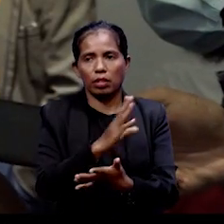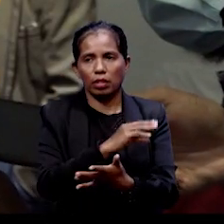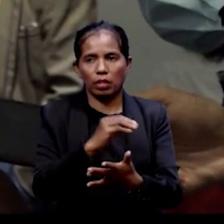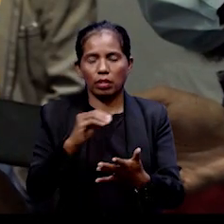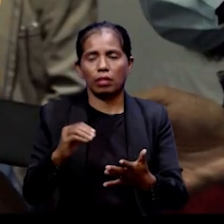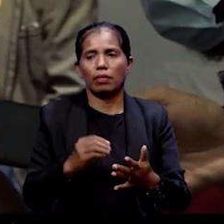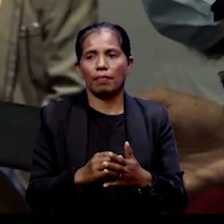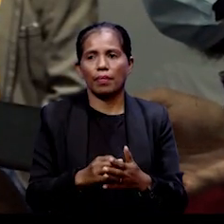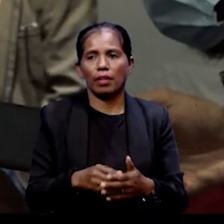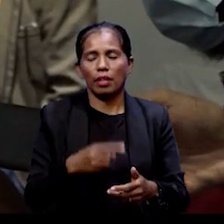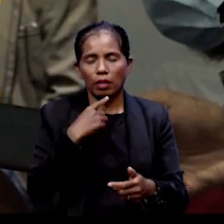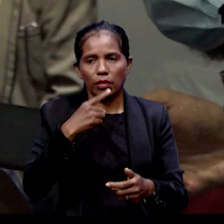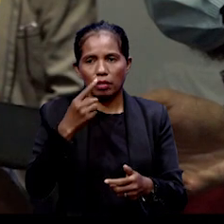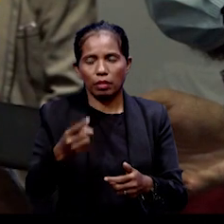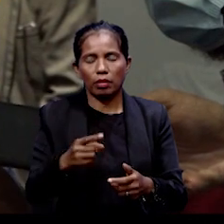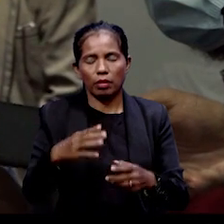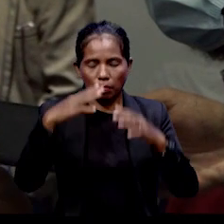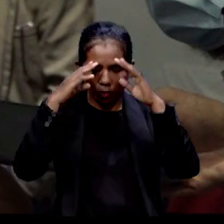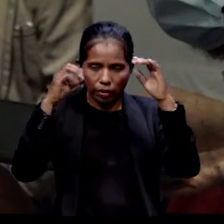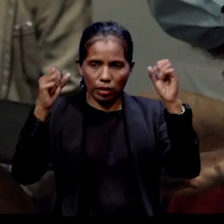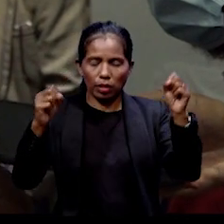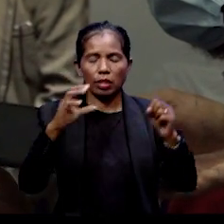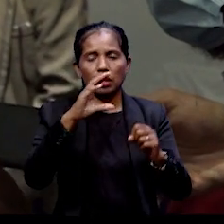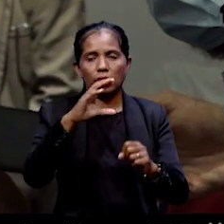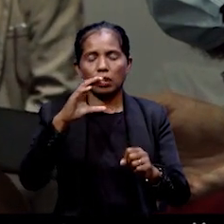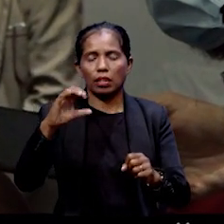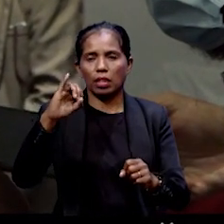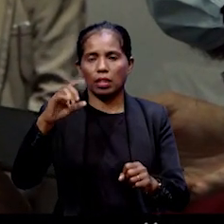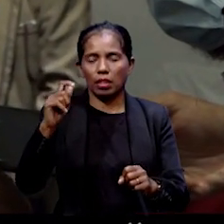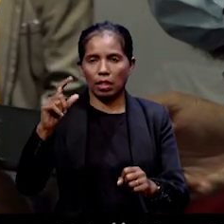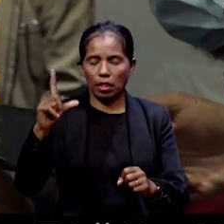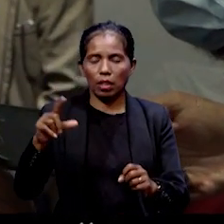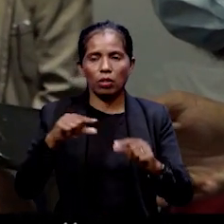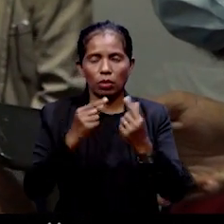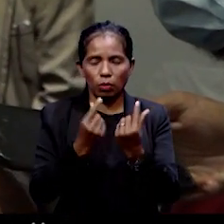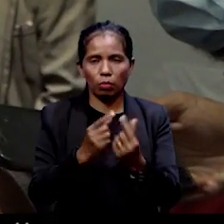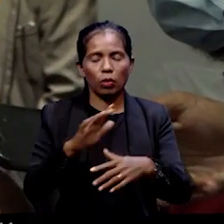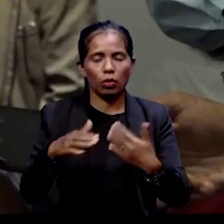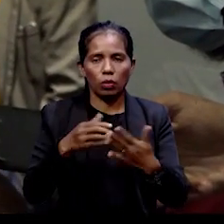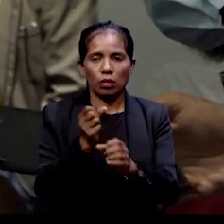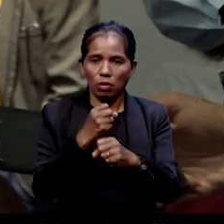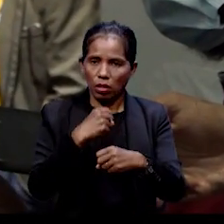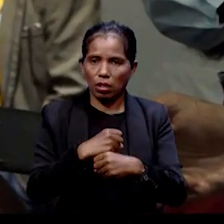house incoraza Sio presidente si CITL ho siren yang kita toma peratu halo